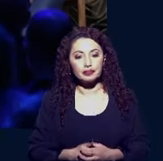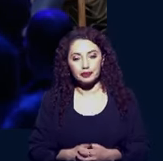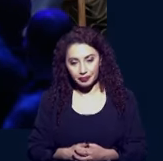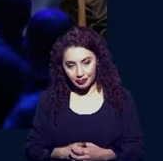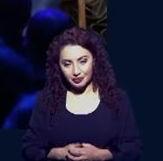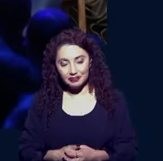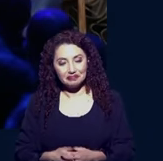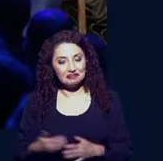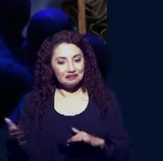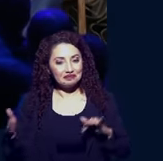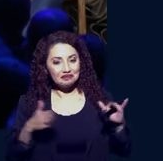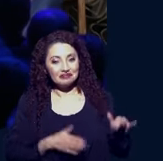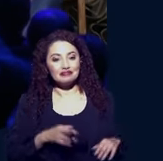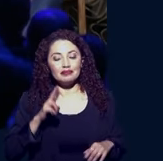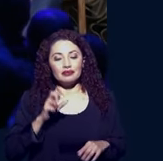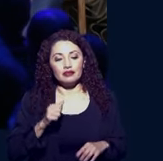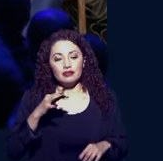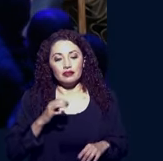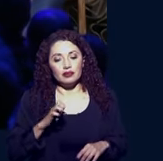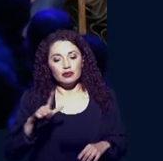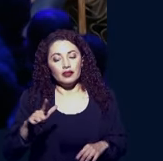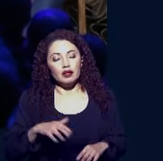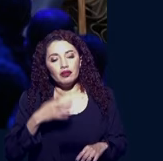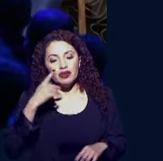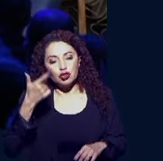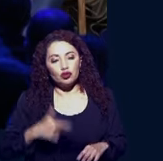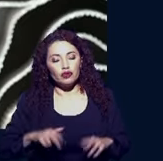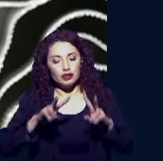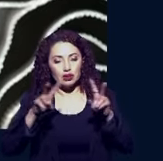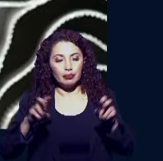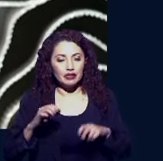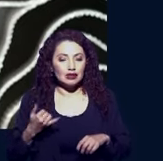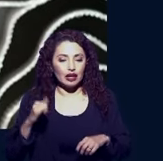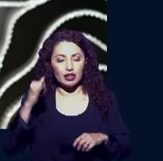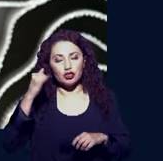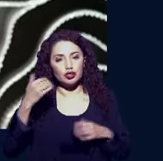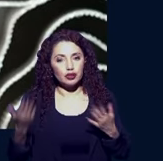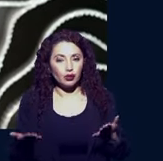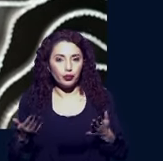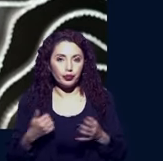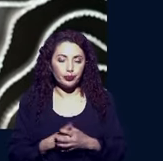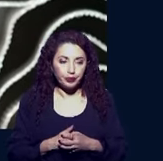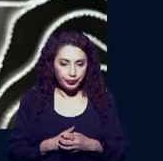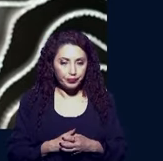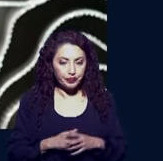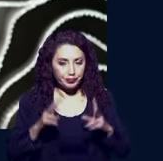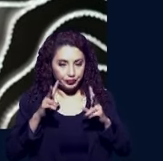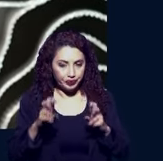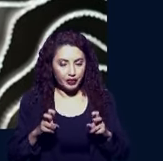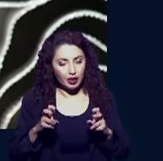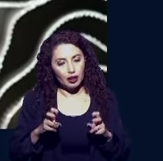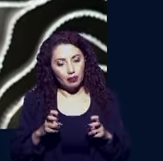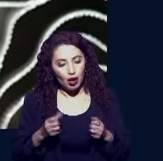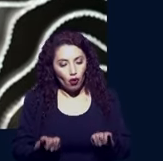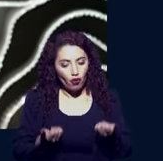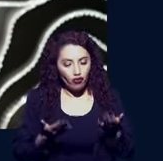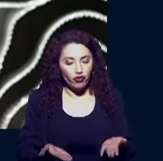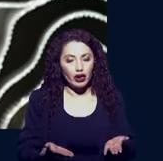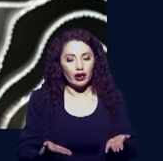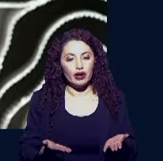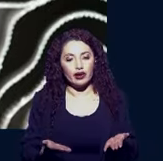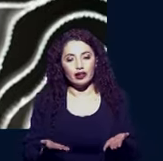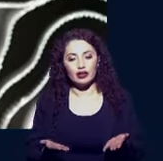taxas aí de de crescimento não eu acho que essa questão da da oferta e do crescimento né a ministra ainda falou Senadora